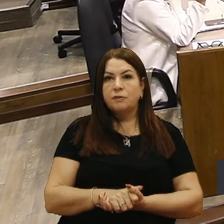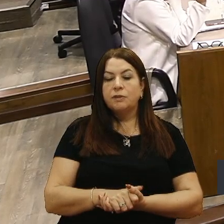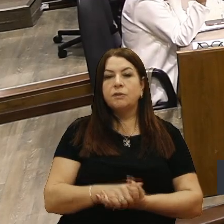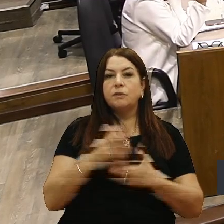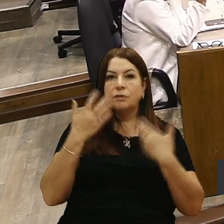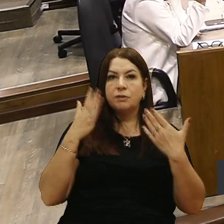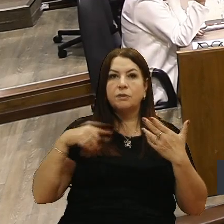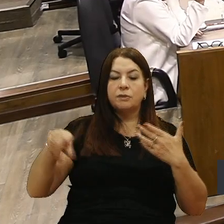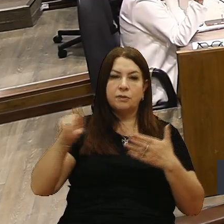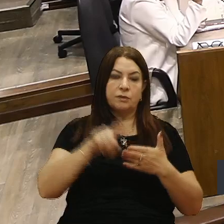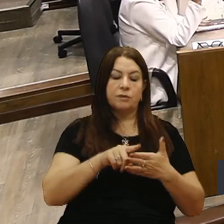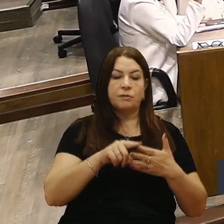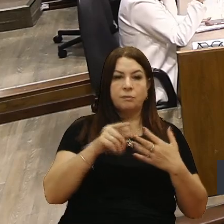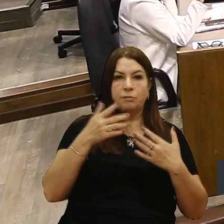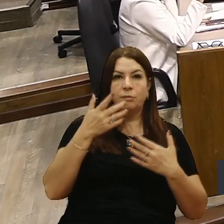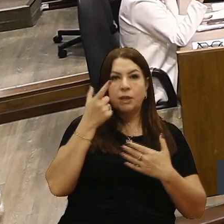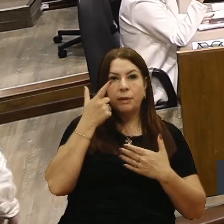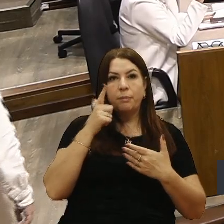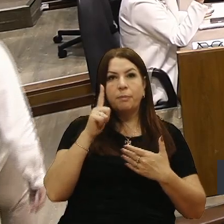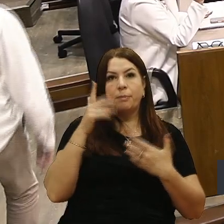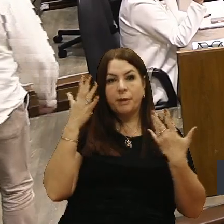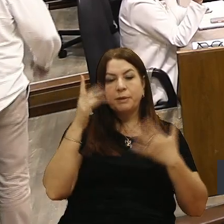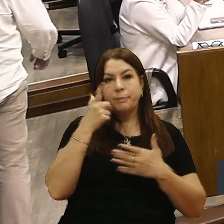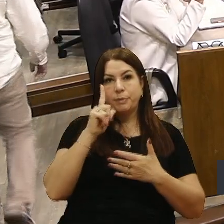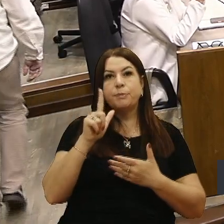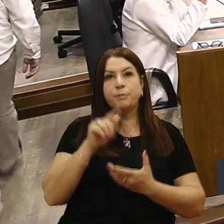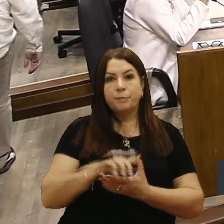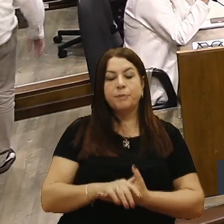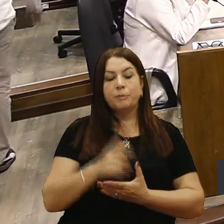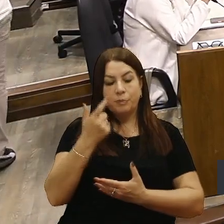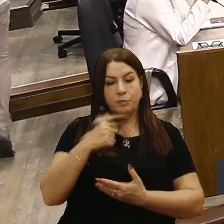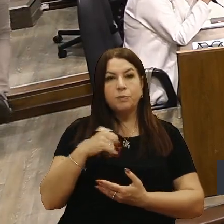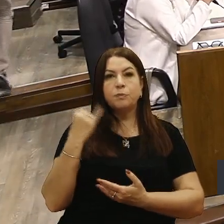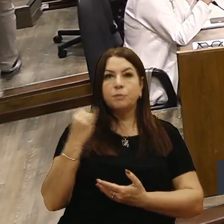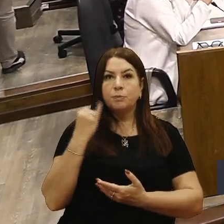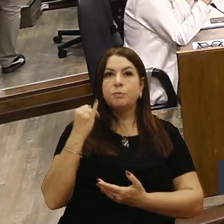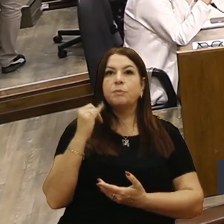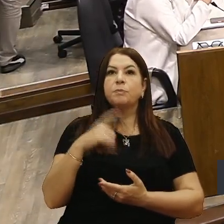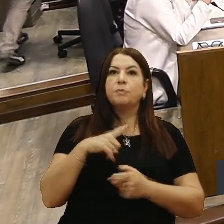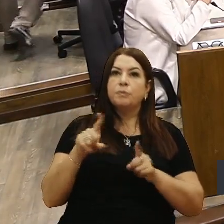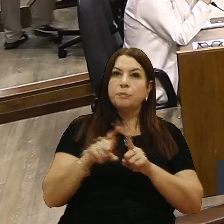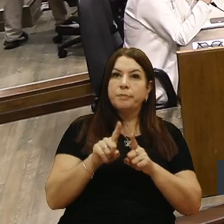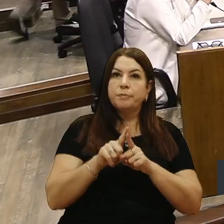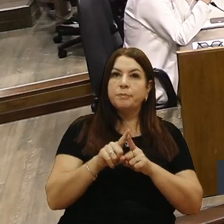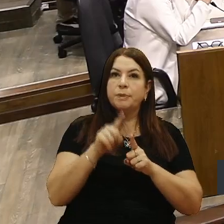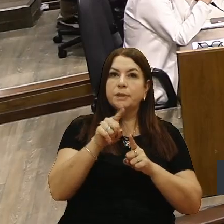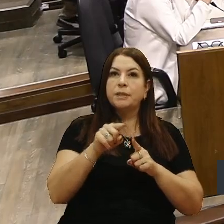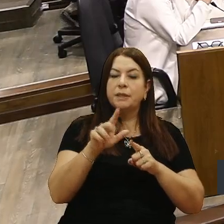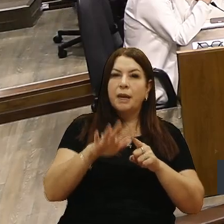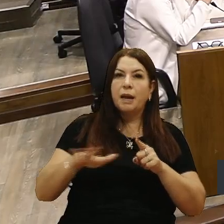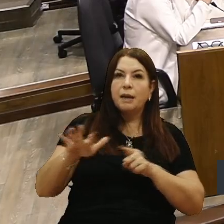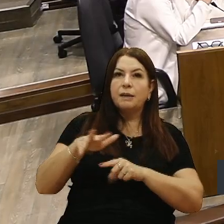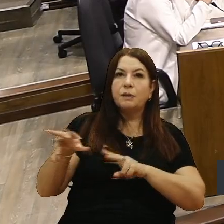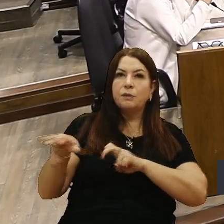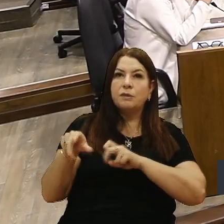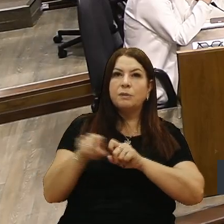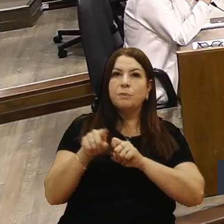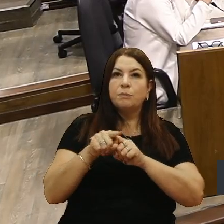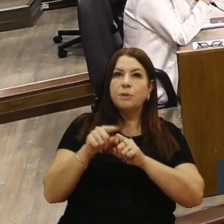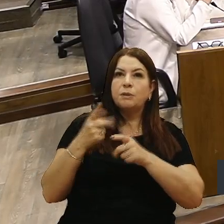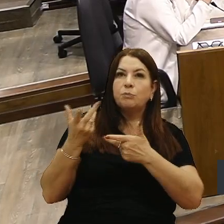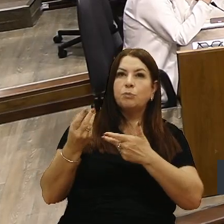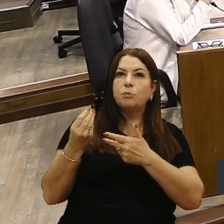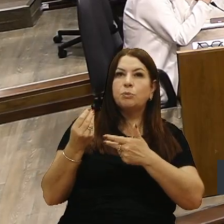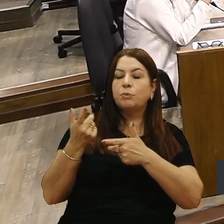Parabéns, vereadora, então, pela conquista, né? Eu acho que é importante, inclusive na área rural, nós temos muito